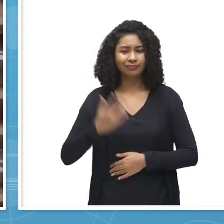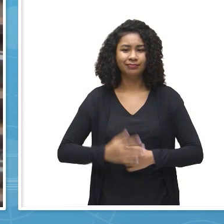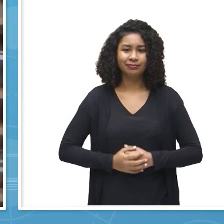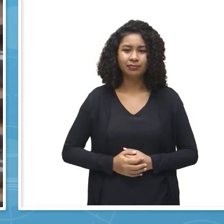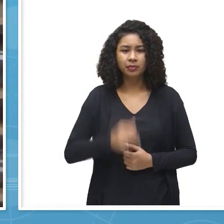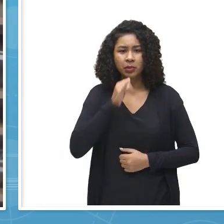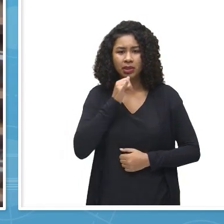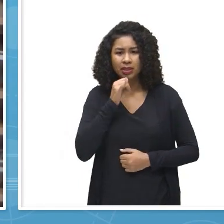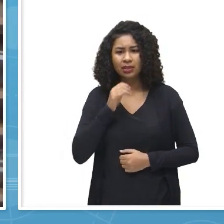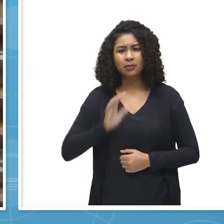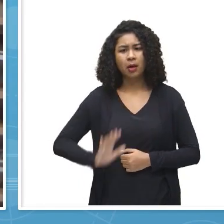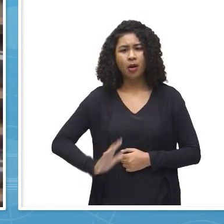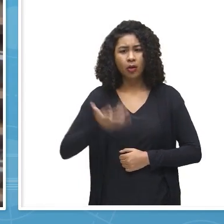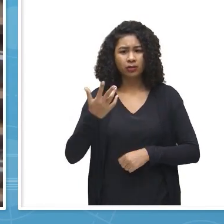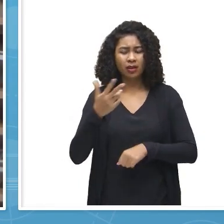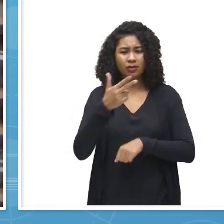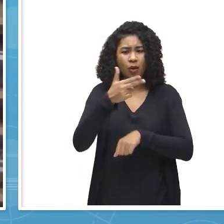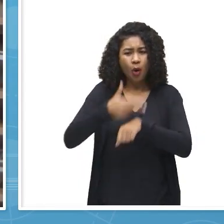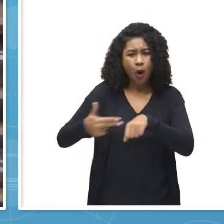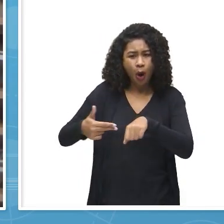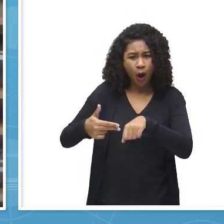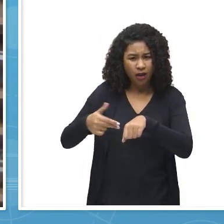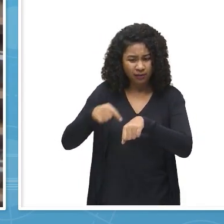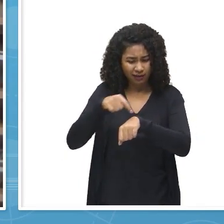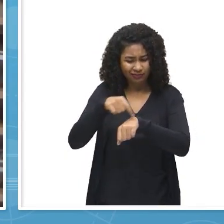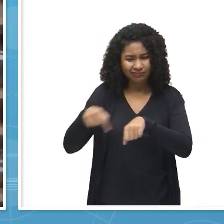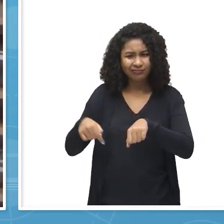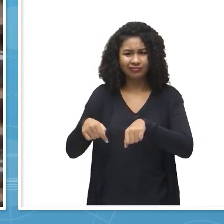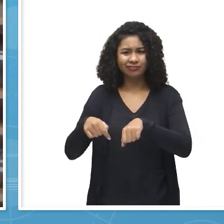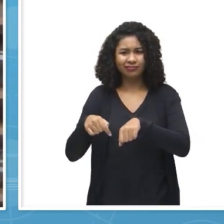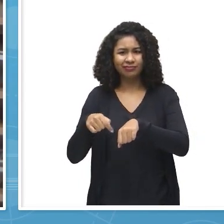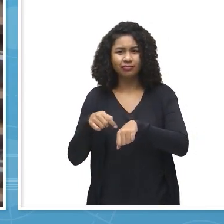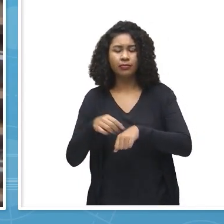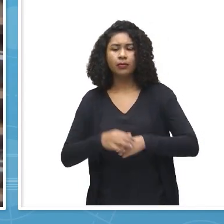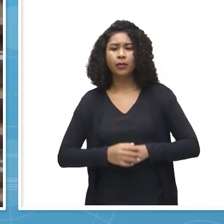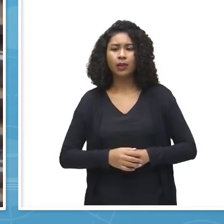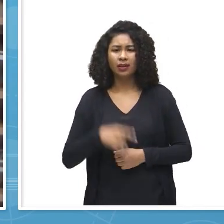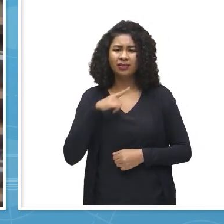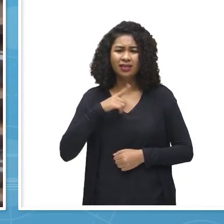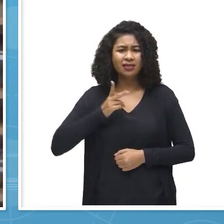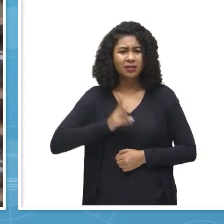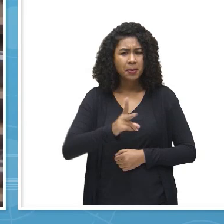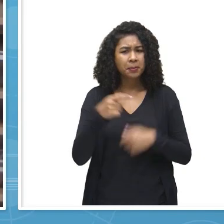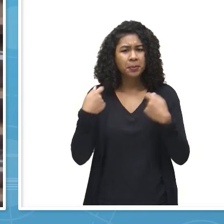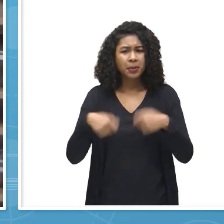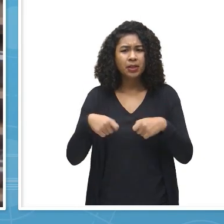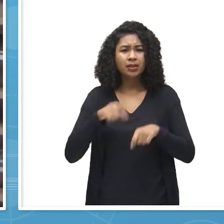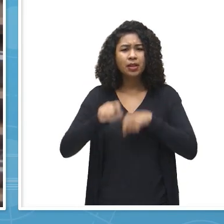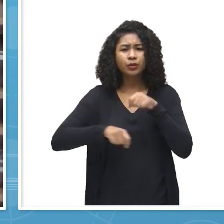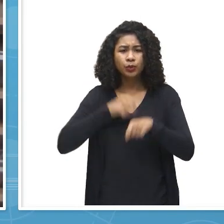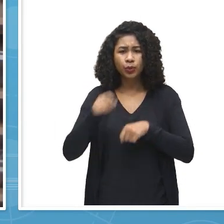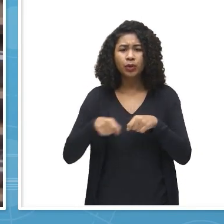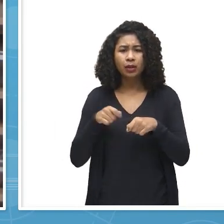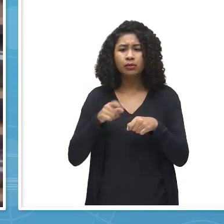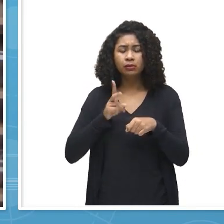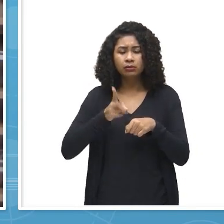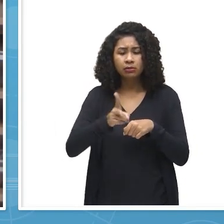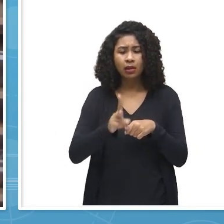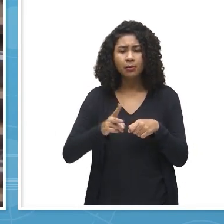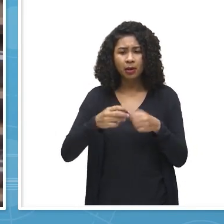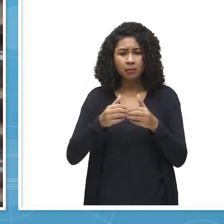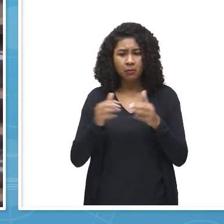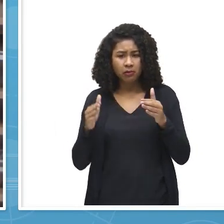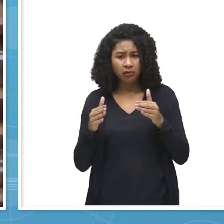se arranha, se corta, rala, né? Então, a nossa pele sempre precisa estar o quê? Se repondo as